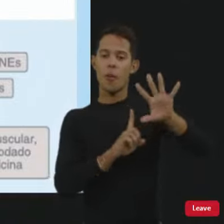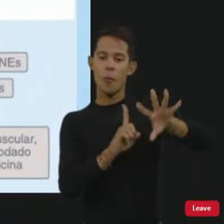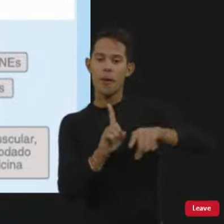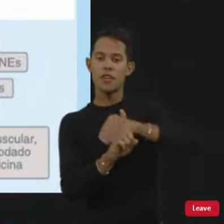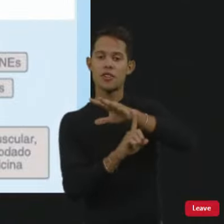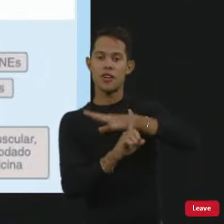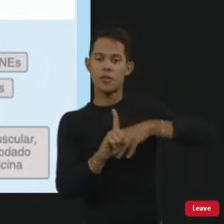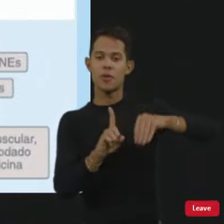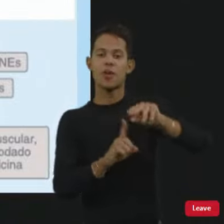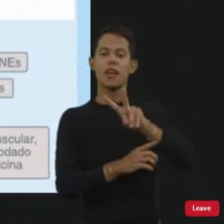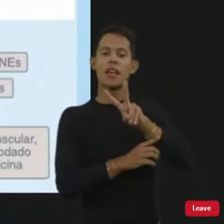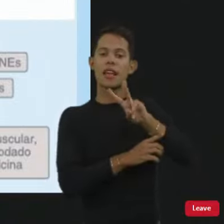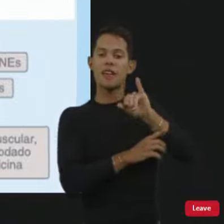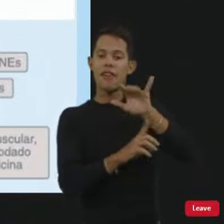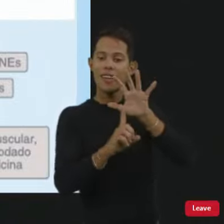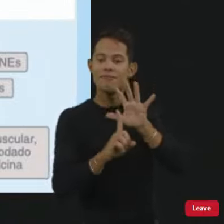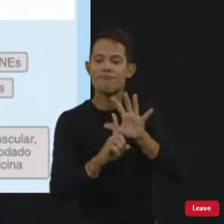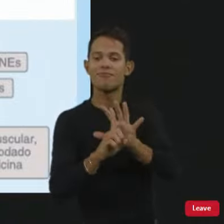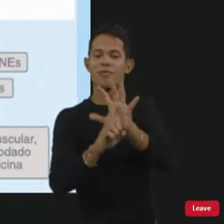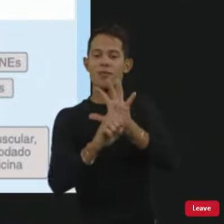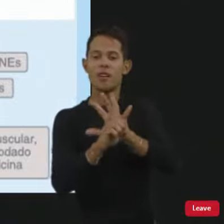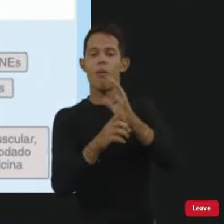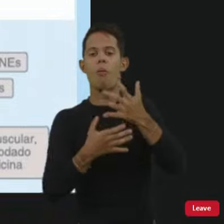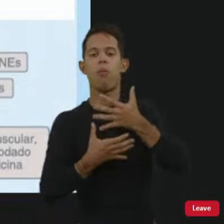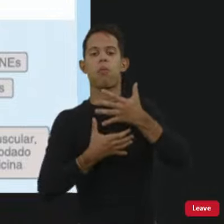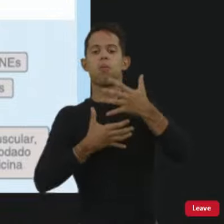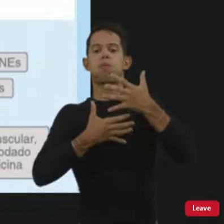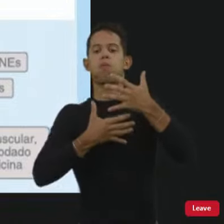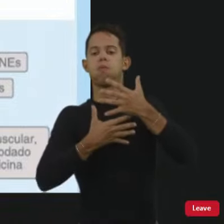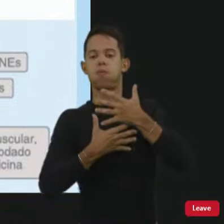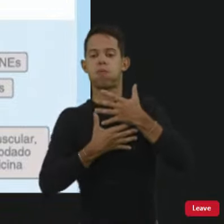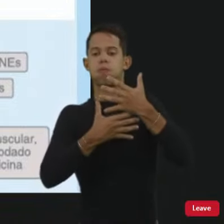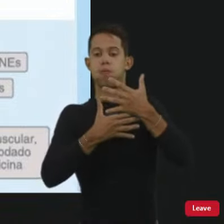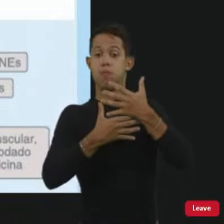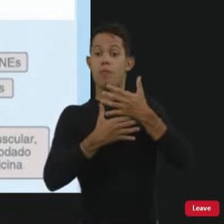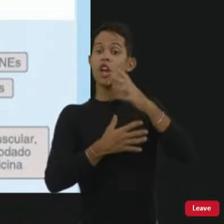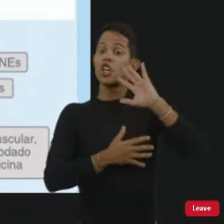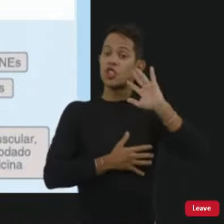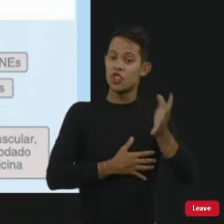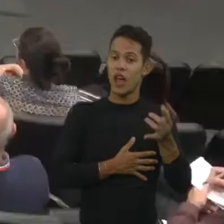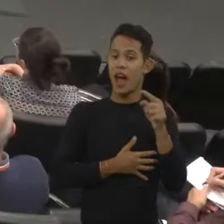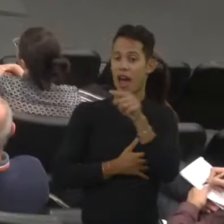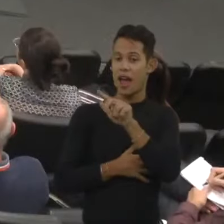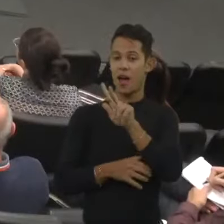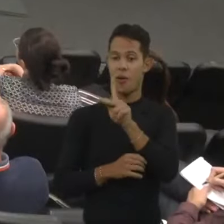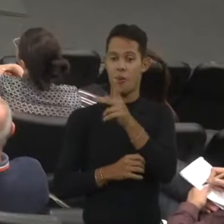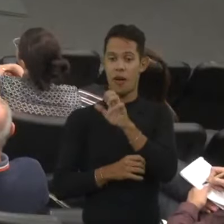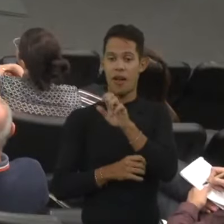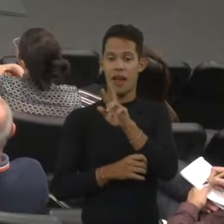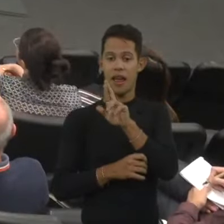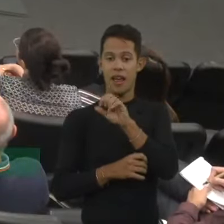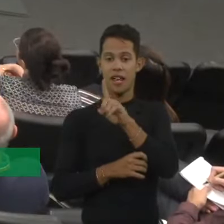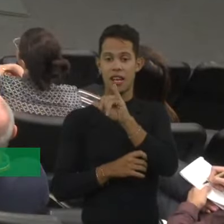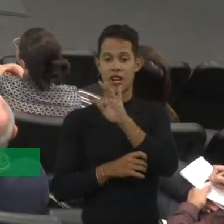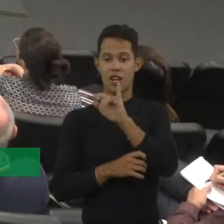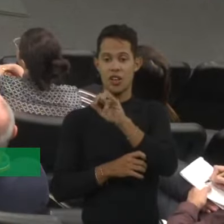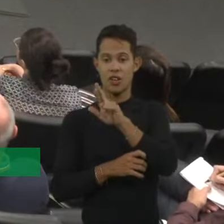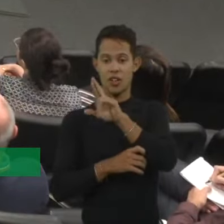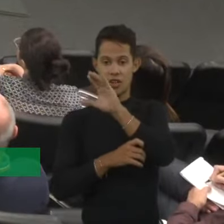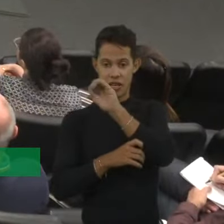que leva ao inchaço. No angedema hereditário, o mediador biológico se chama